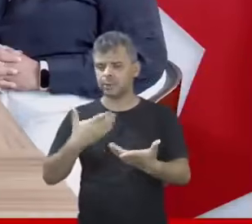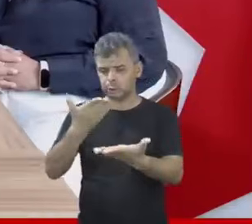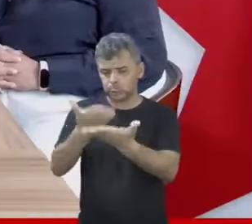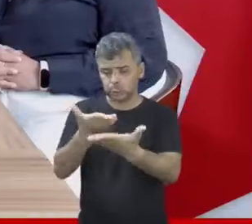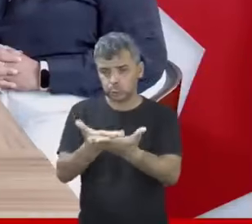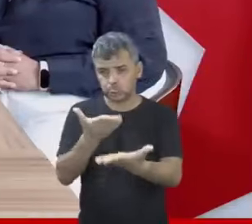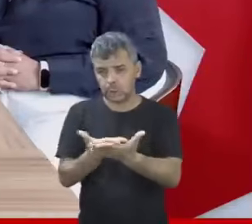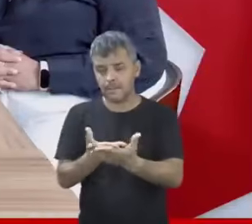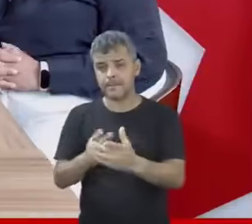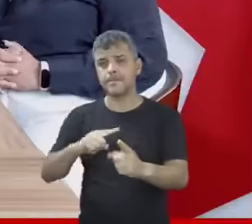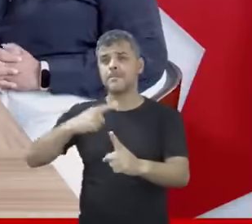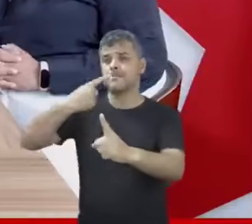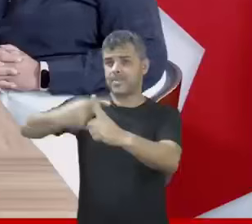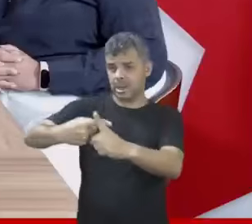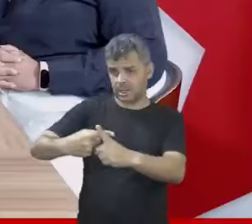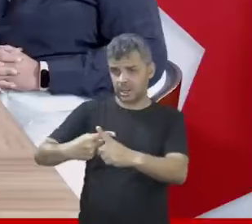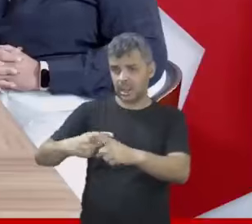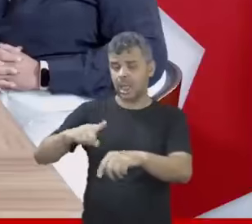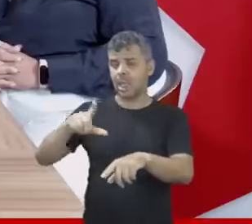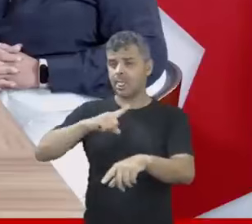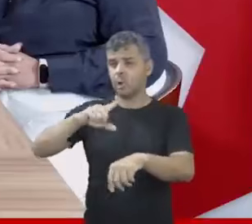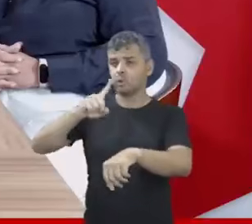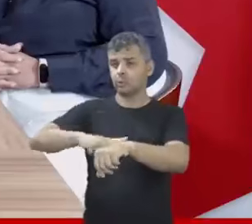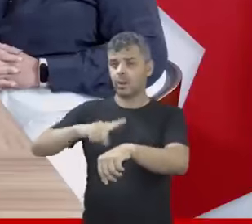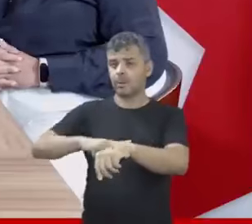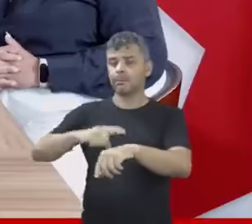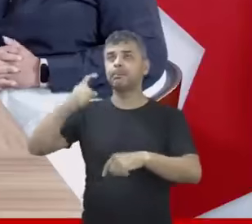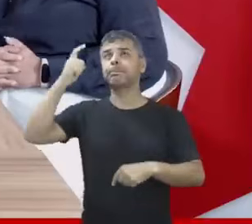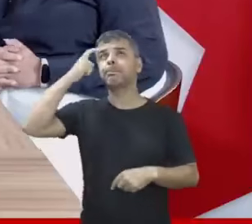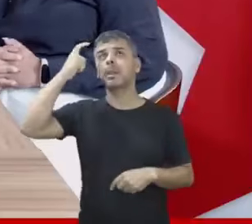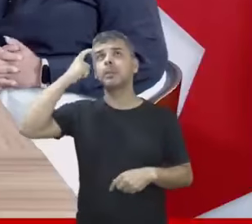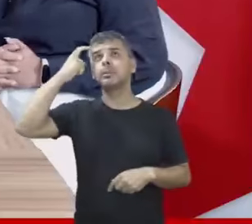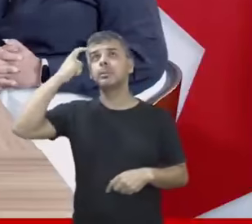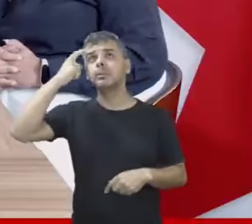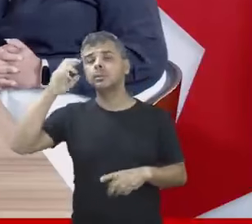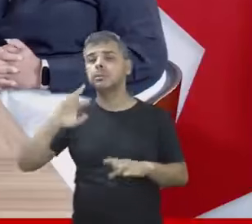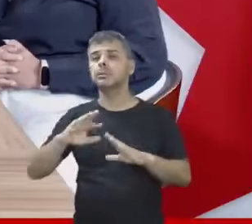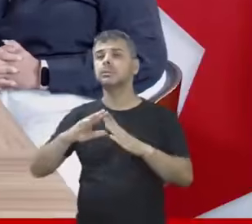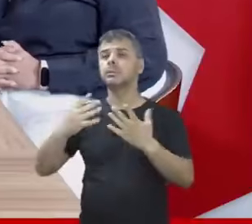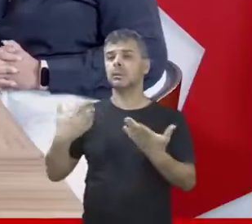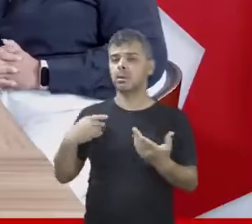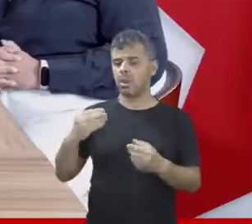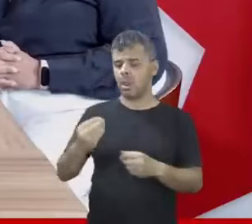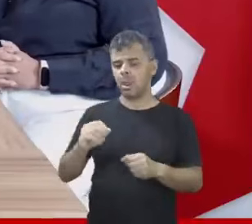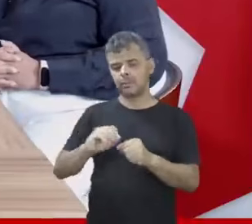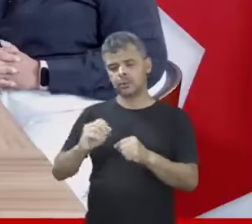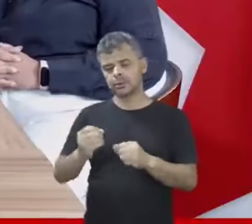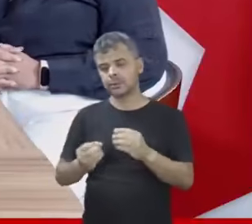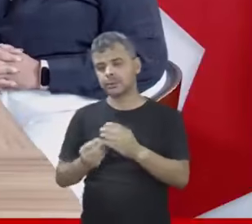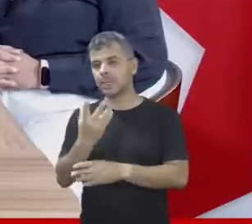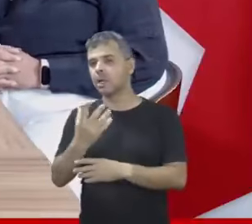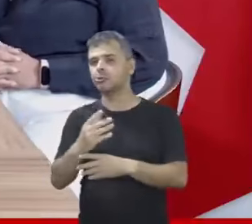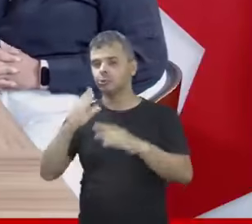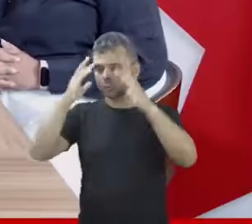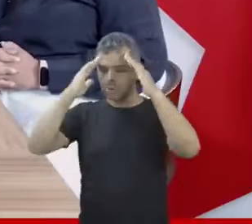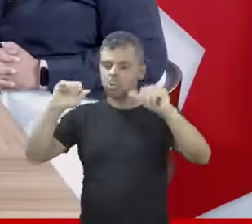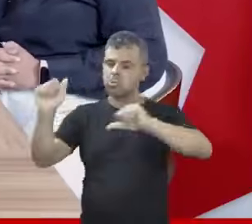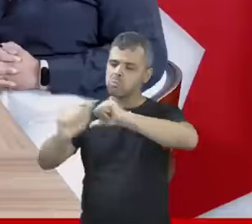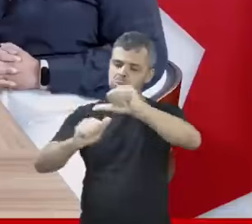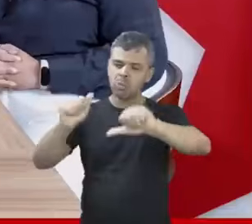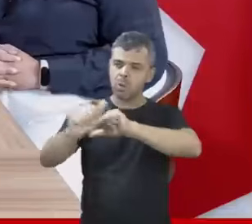estudar mais, ter um tempo melhor para ele pensar em realizar o seu sonho, em mudar, né, em